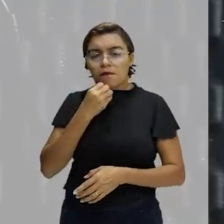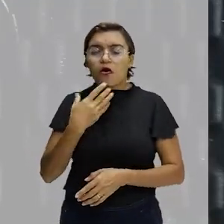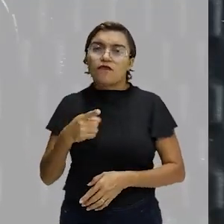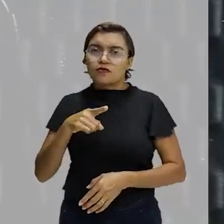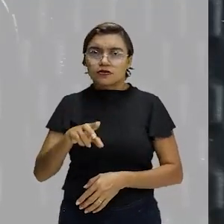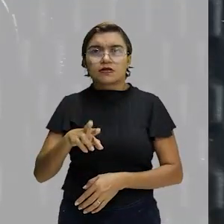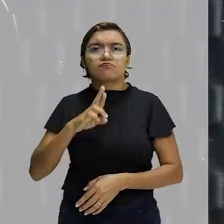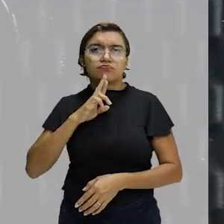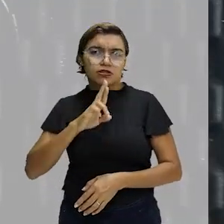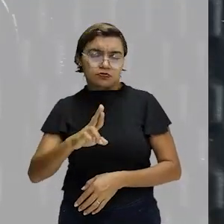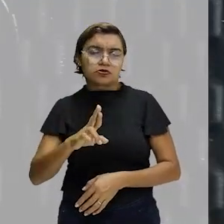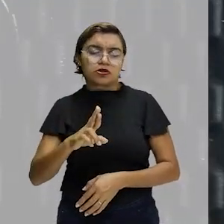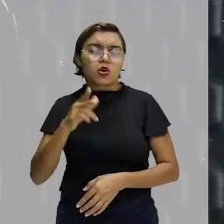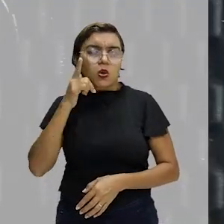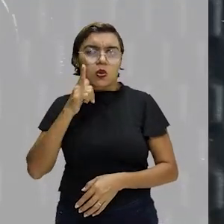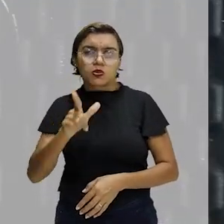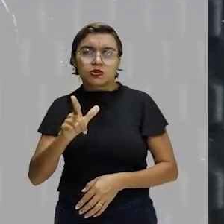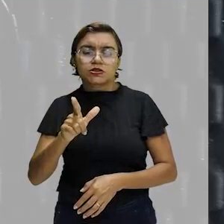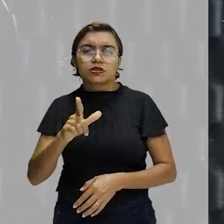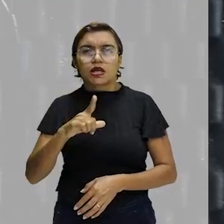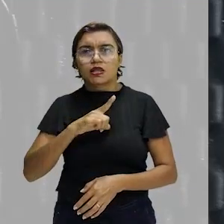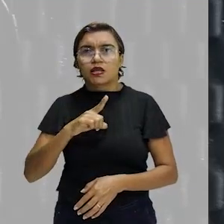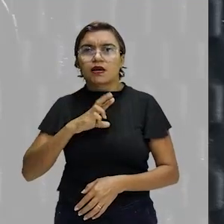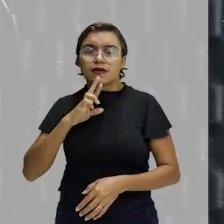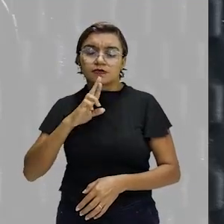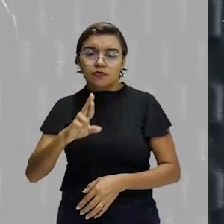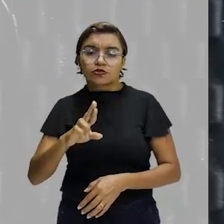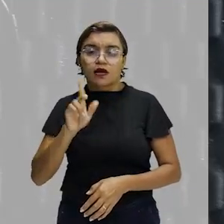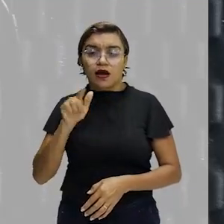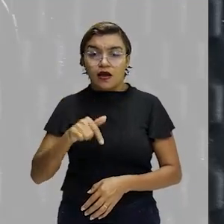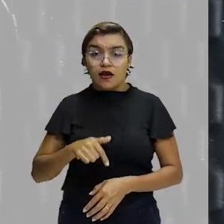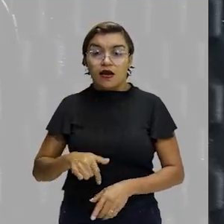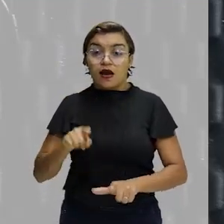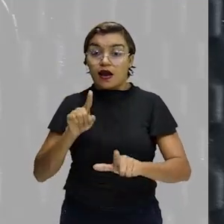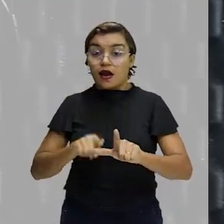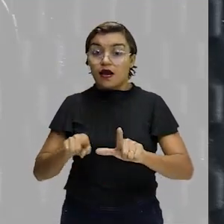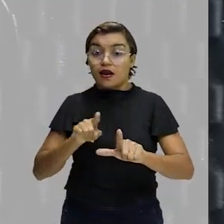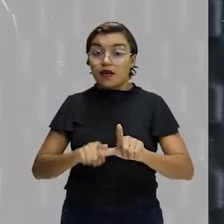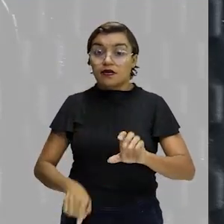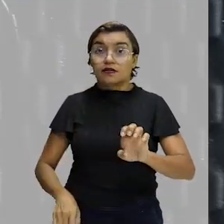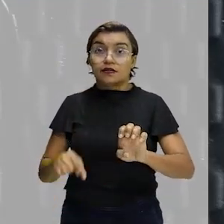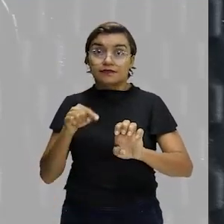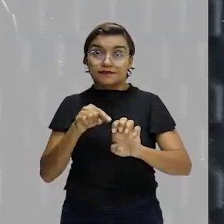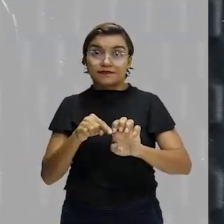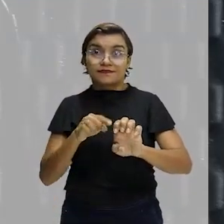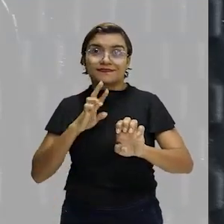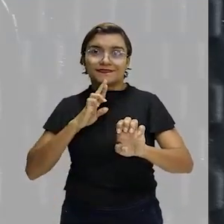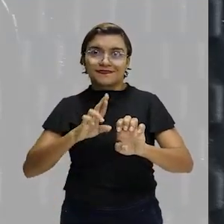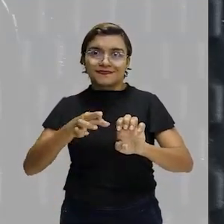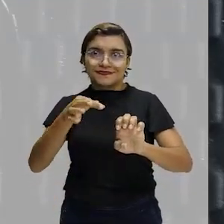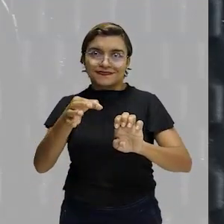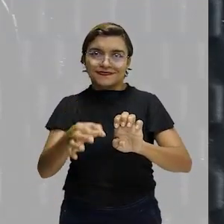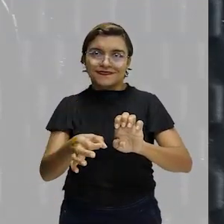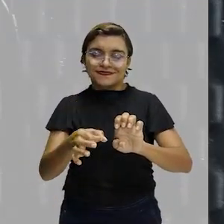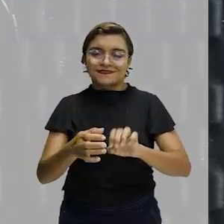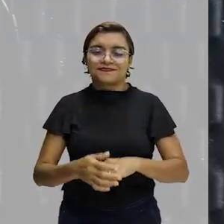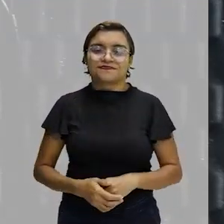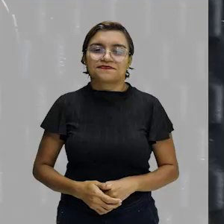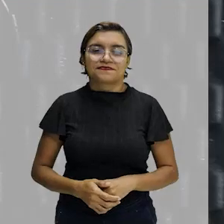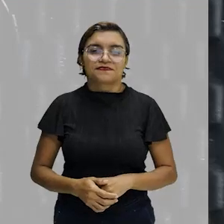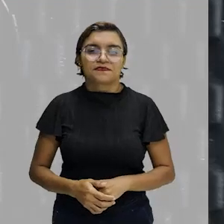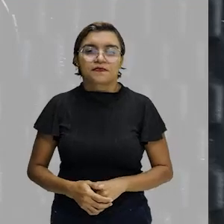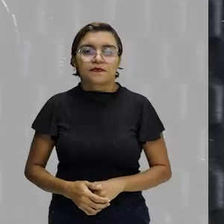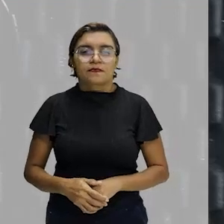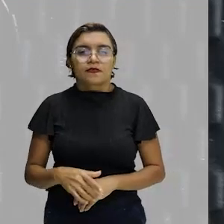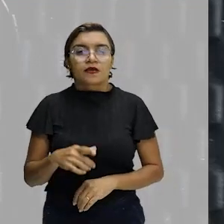nossa resposta. Conseguir encontrar o gabarito que, no nosso caso, corresponde lá na questão à nossa letra E. Temos